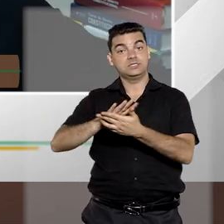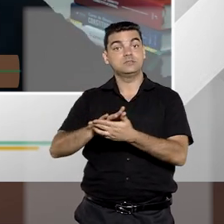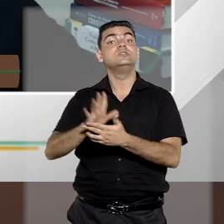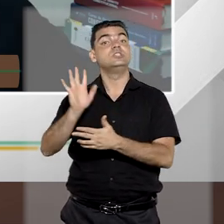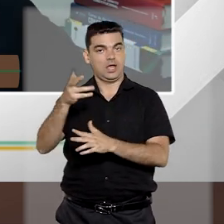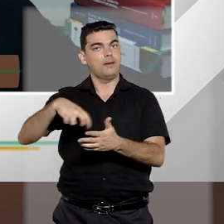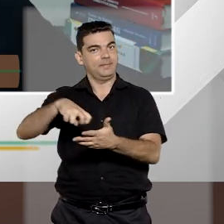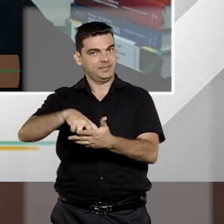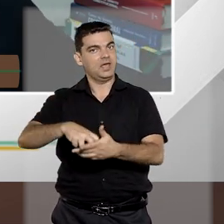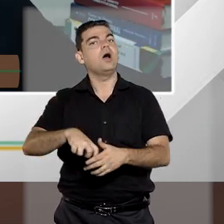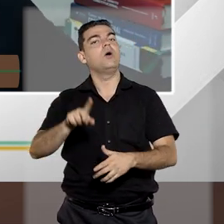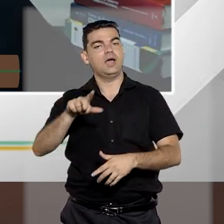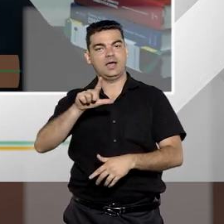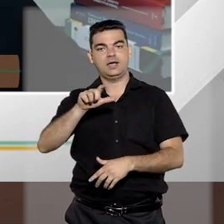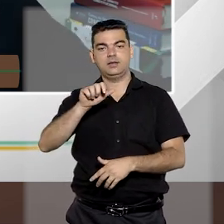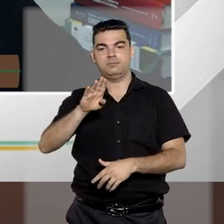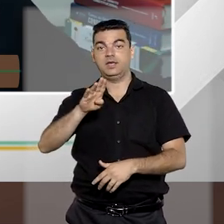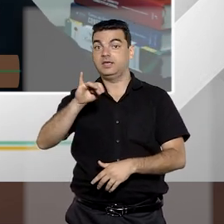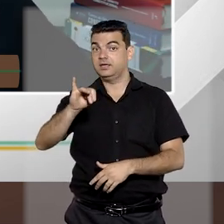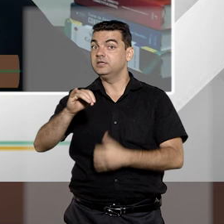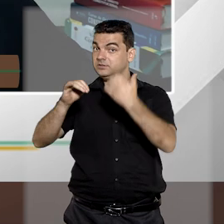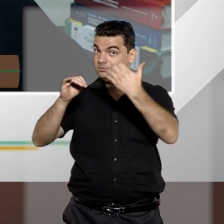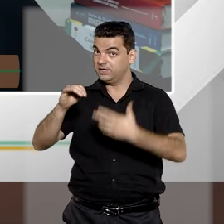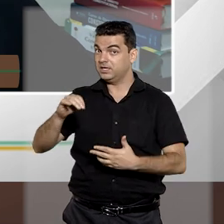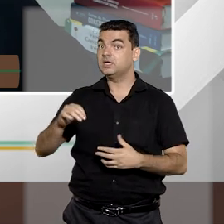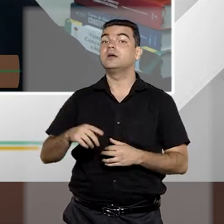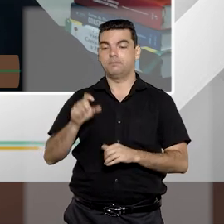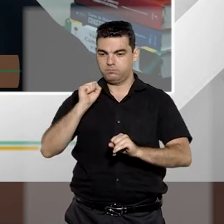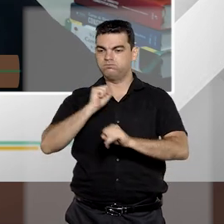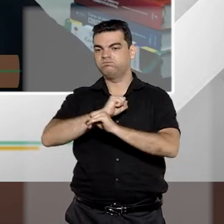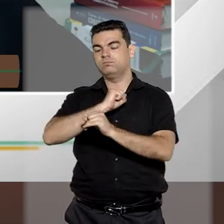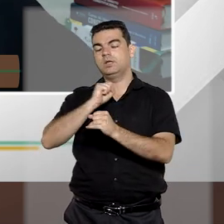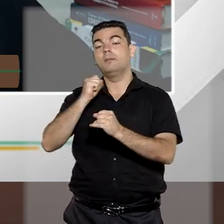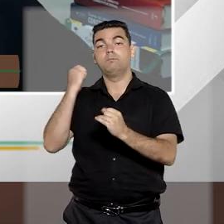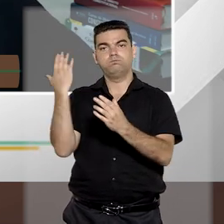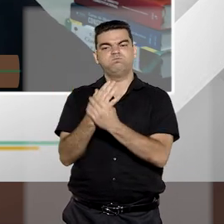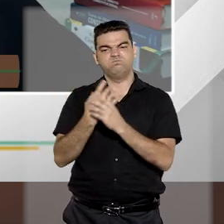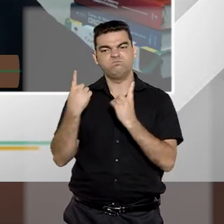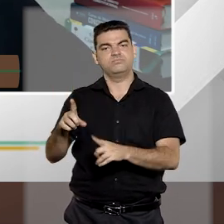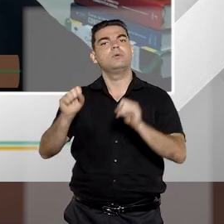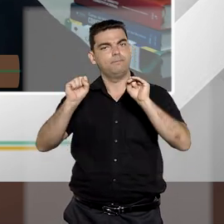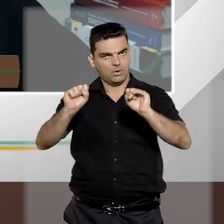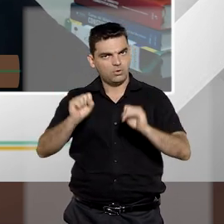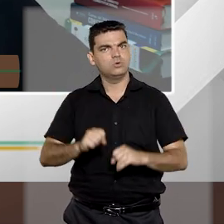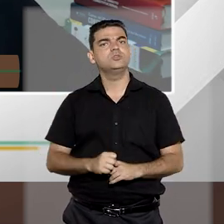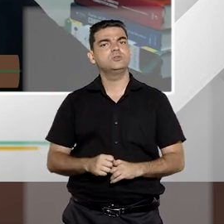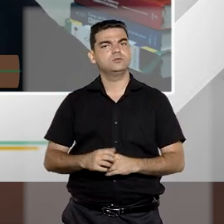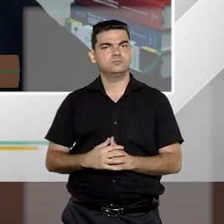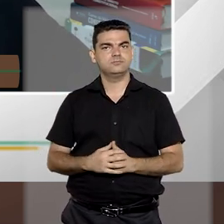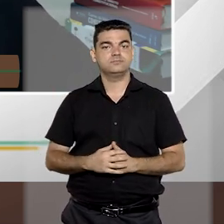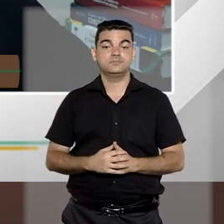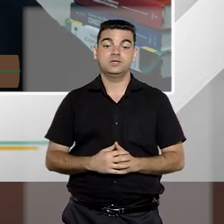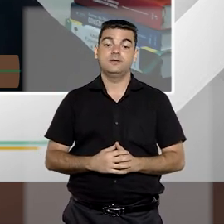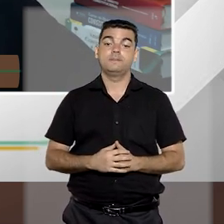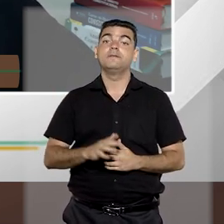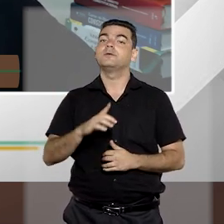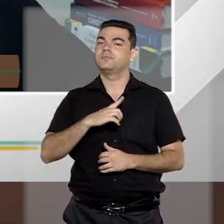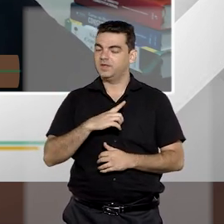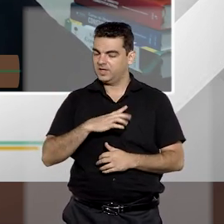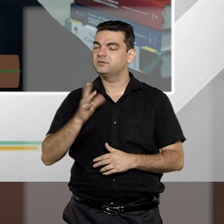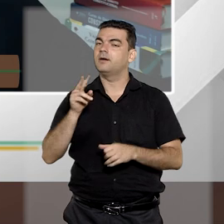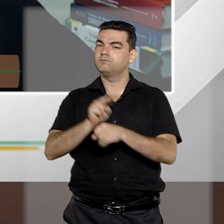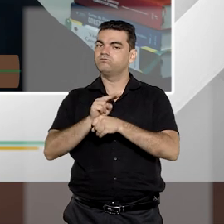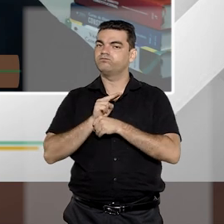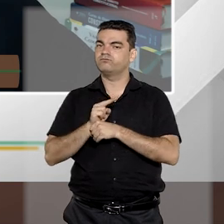tipo penal pela LBI, né? Ela é caracterizada assim como um crime específico, né, em razão da deficiência. Então, existe sim